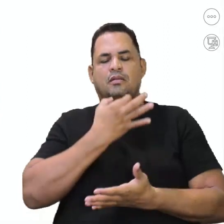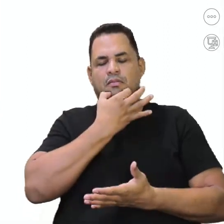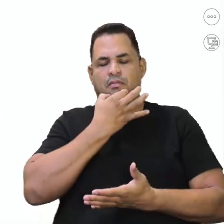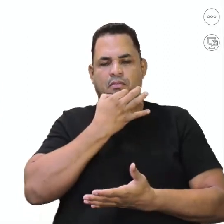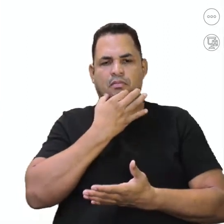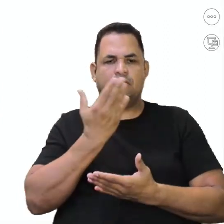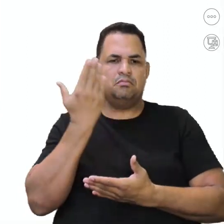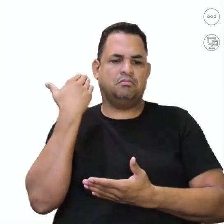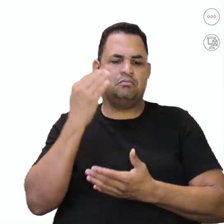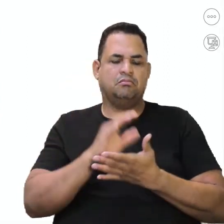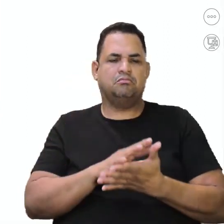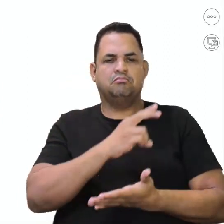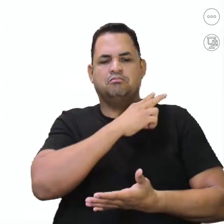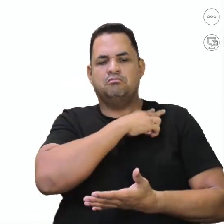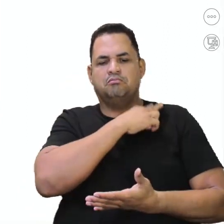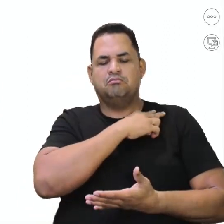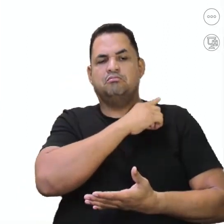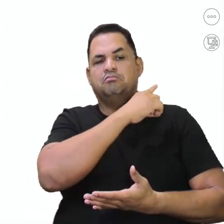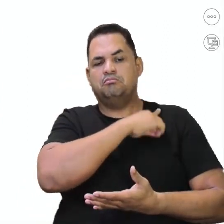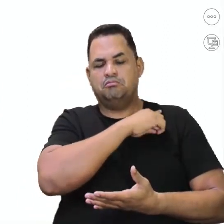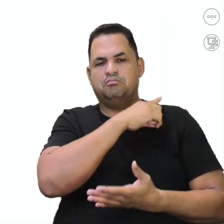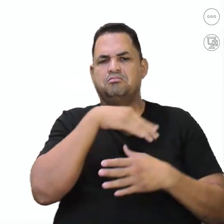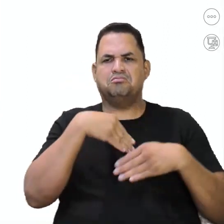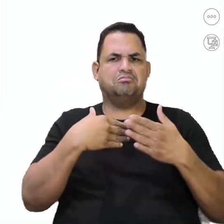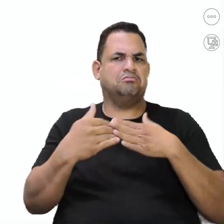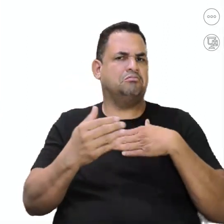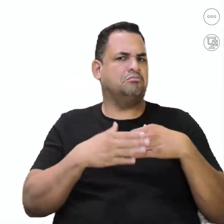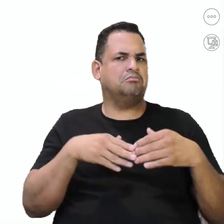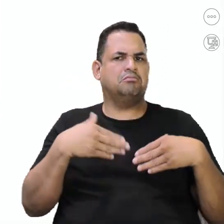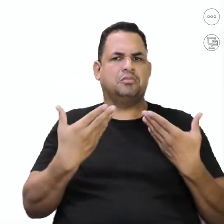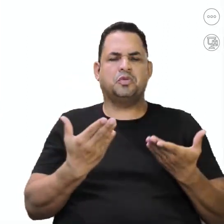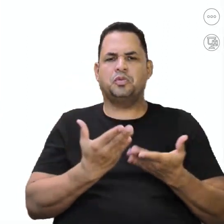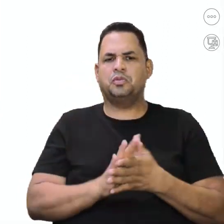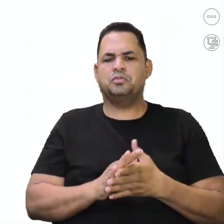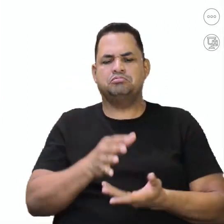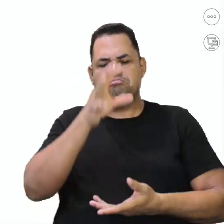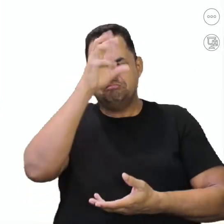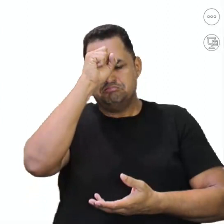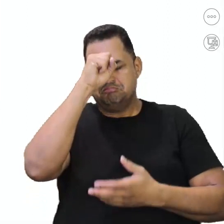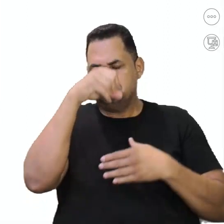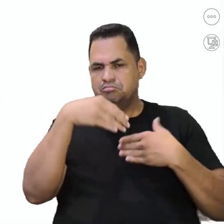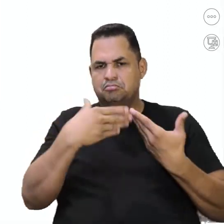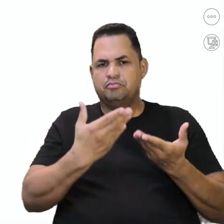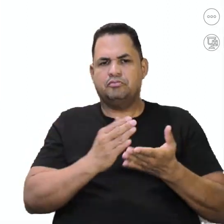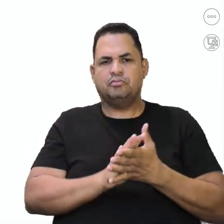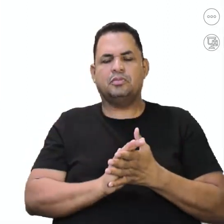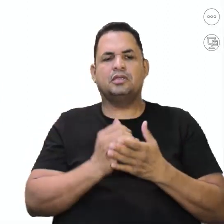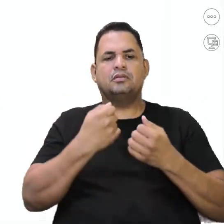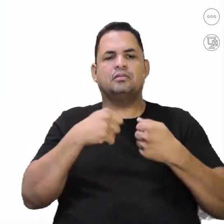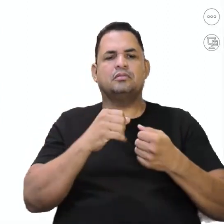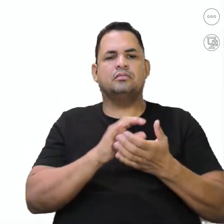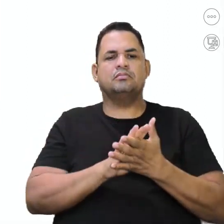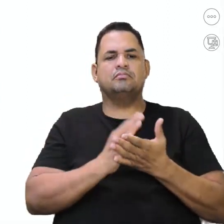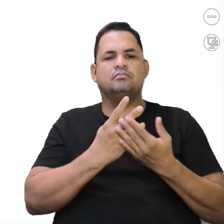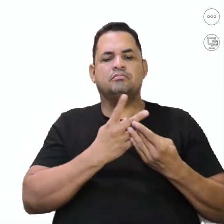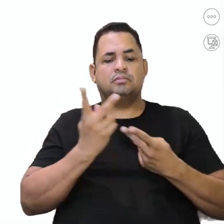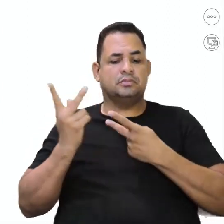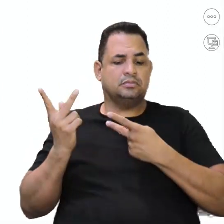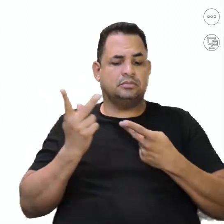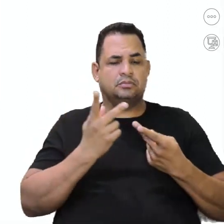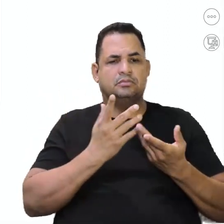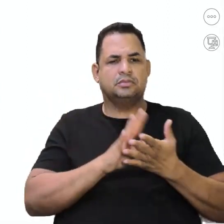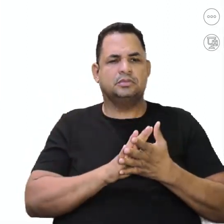inglês, do segundo ano, do primeiro ano, de qualquer outra forma que você adquiriu, você vai poder visitar